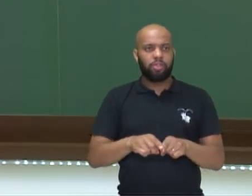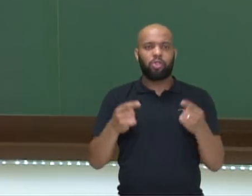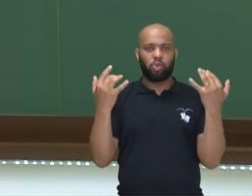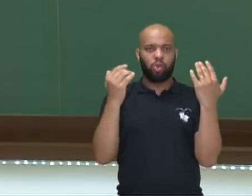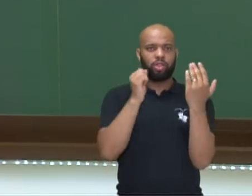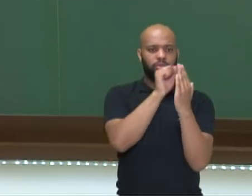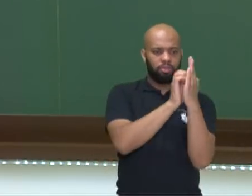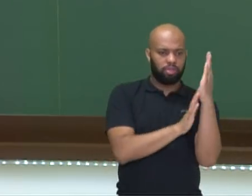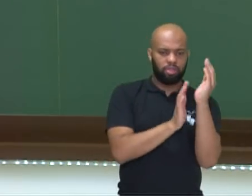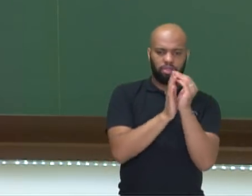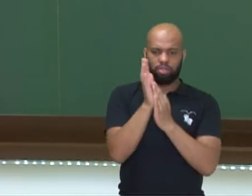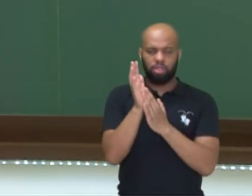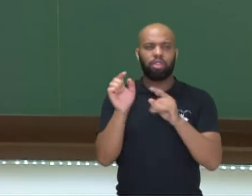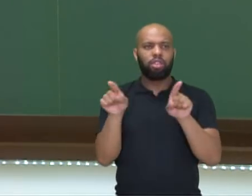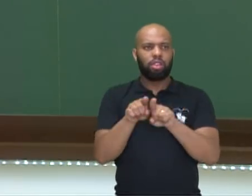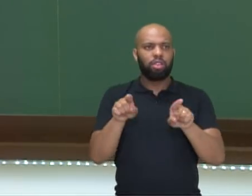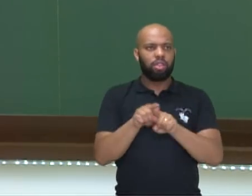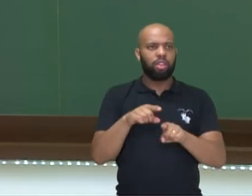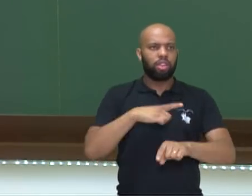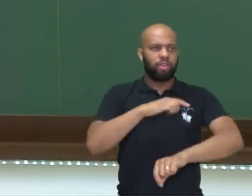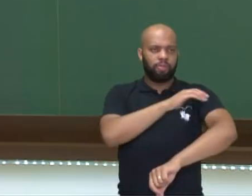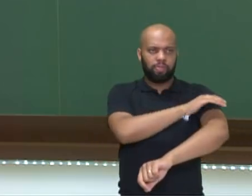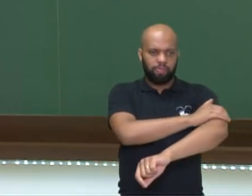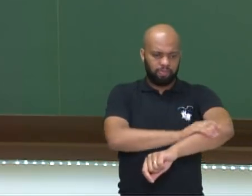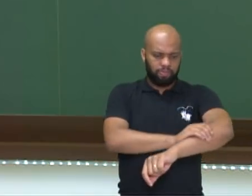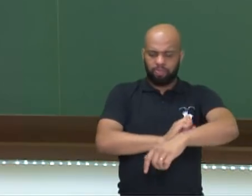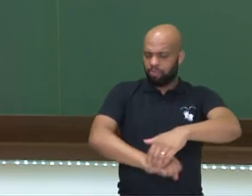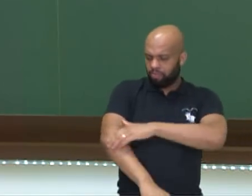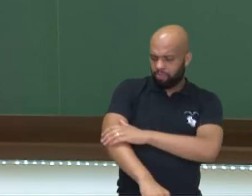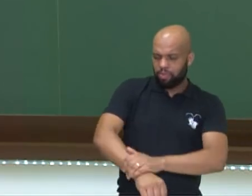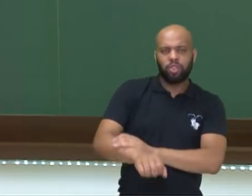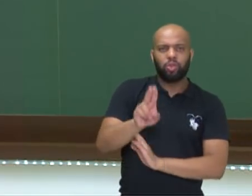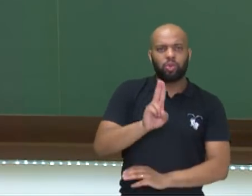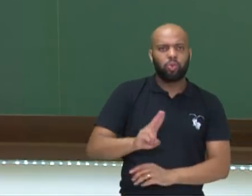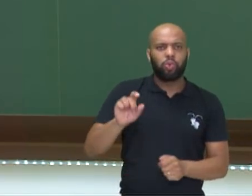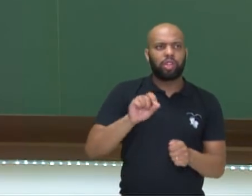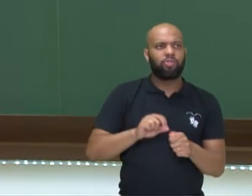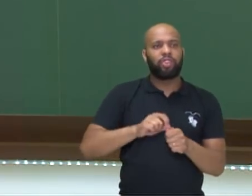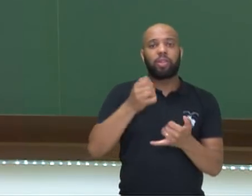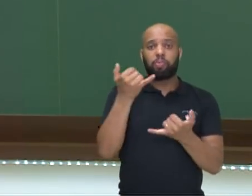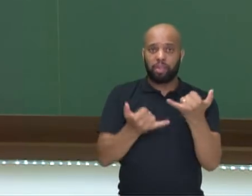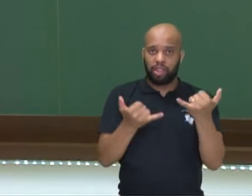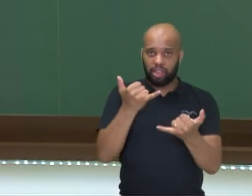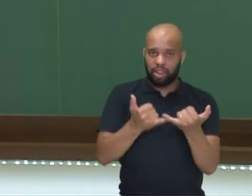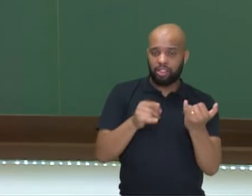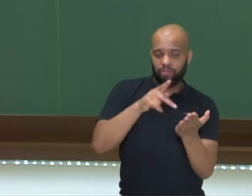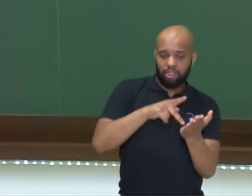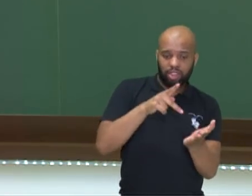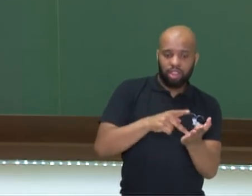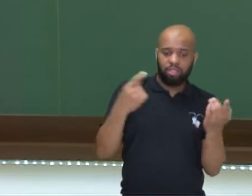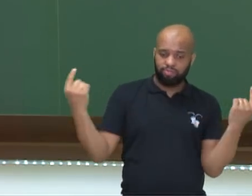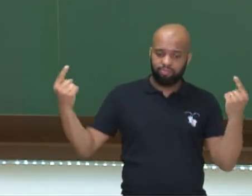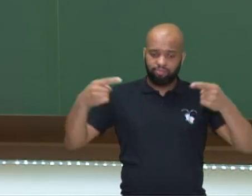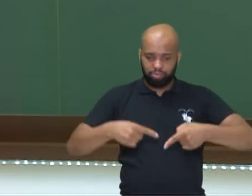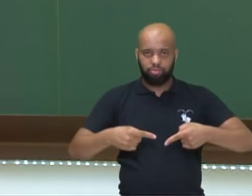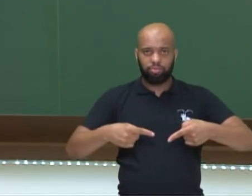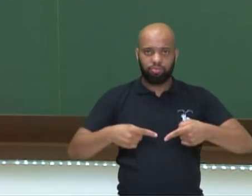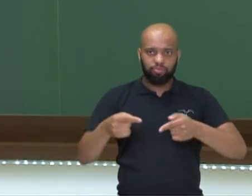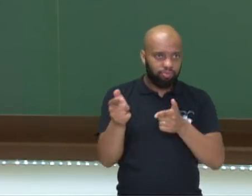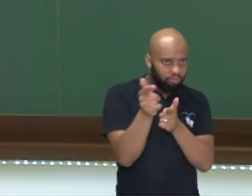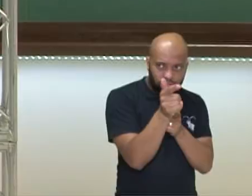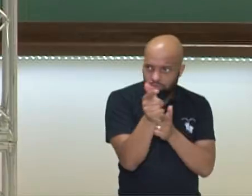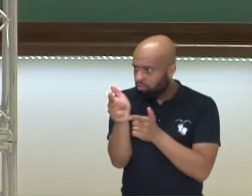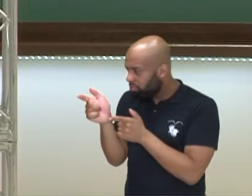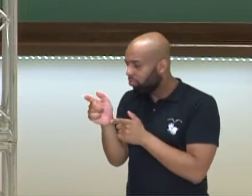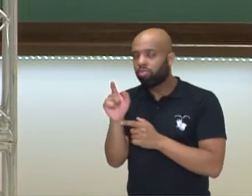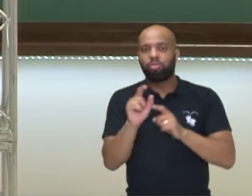mãos também, nos braços, e é feita aquela simulação, por exemplo, de uma batalha campal, né? Esse